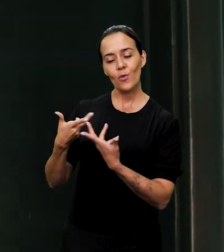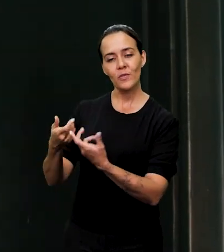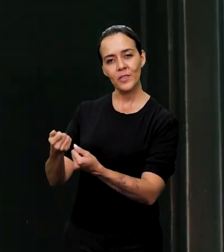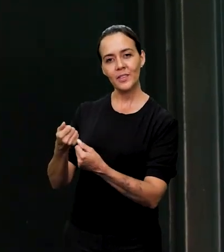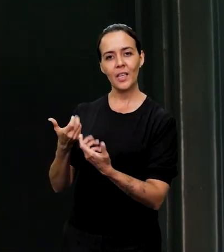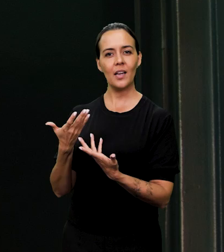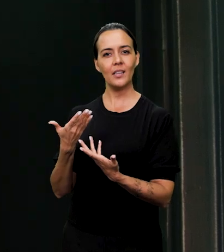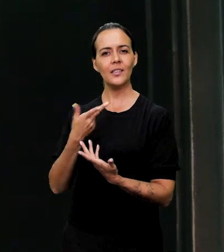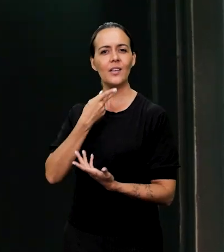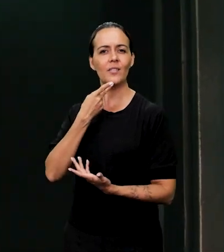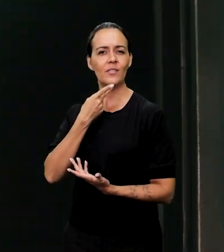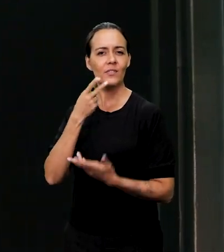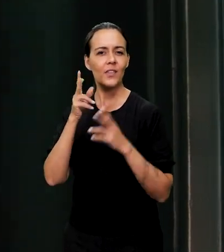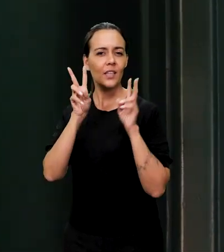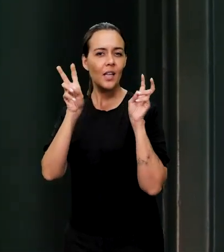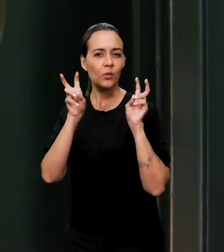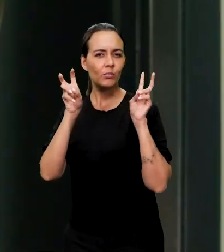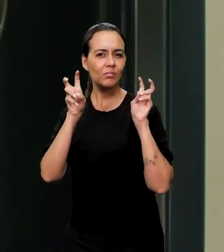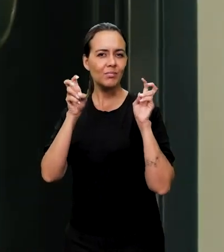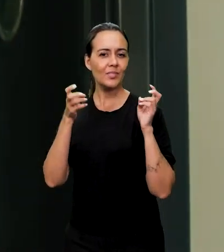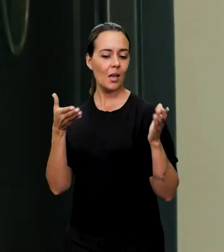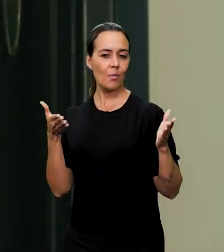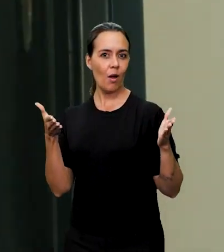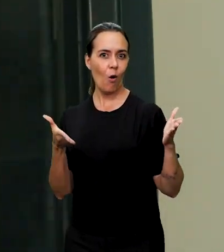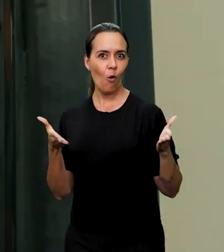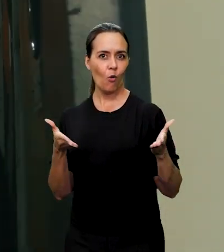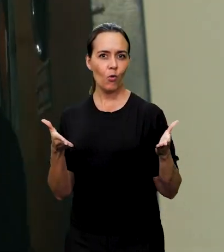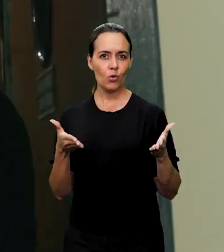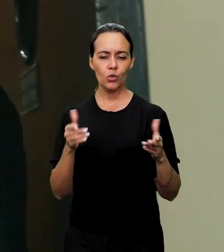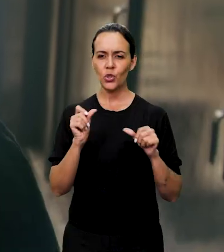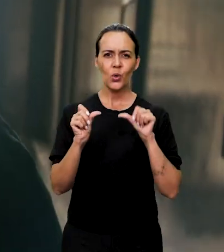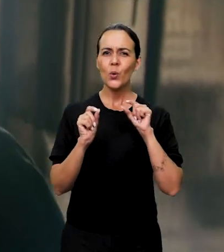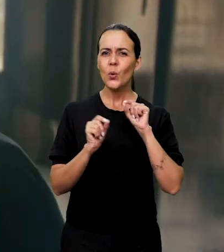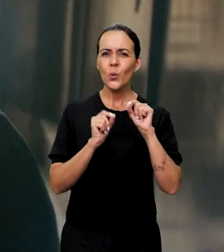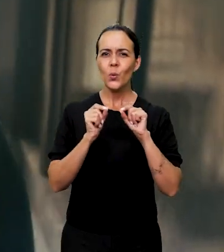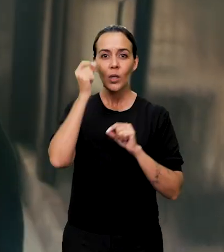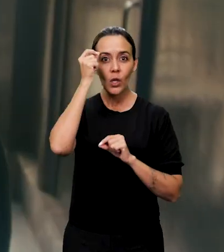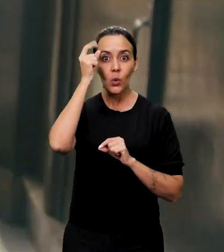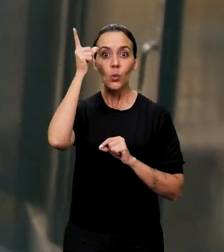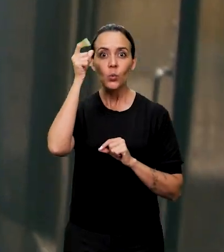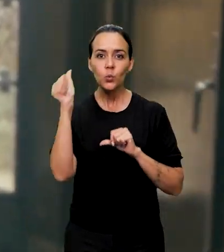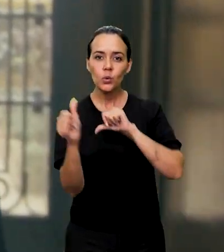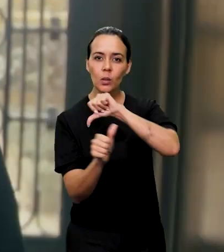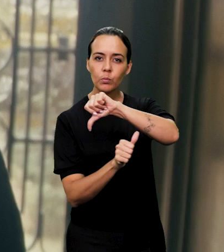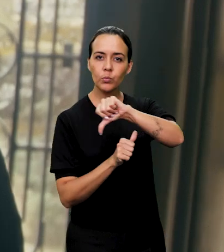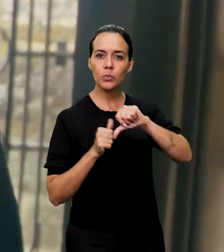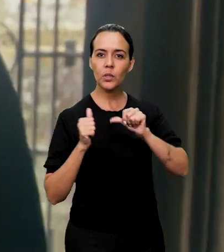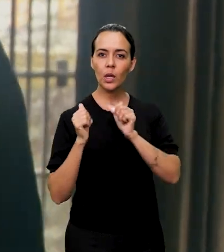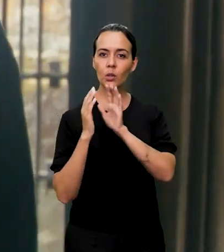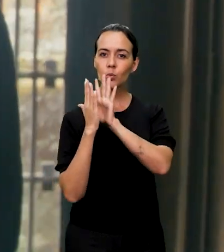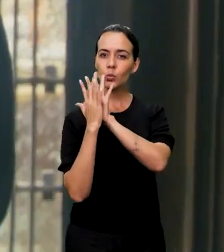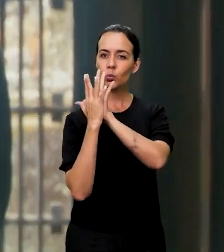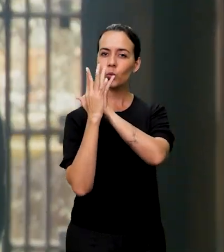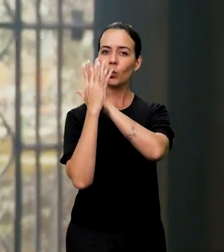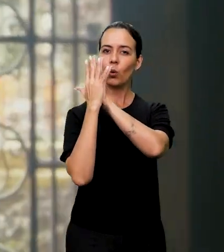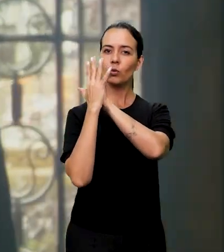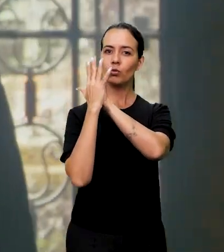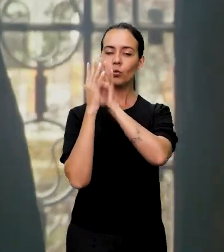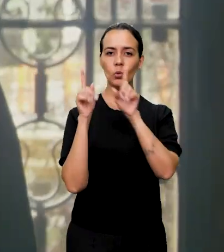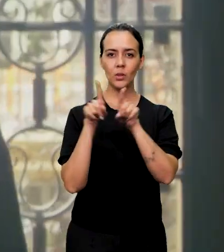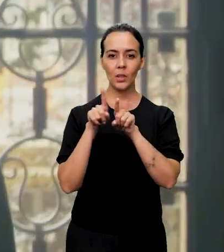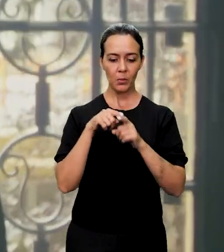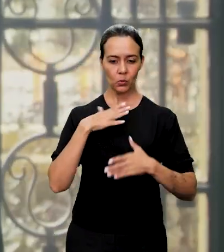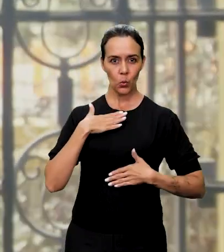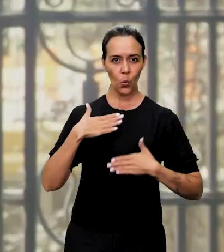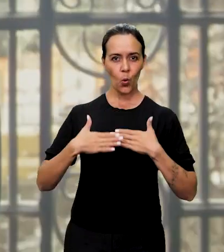sobre um tema muito contemporâneo, que é o que vem mudando na produção cultural do ponto de vista do erótico e da exposição dos